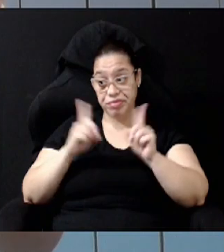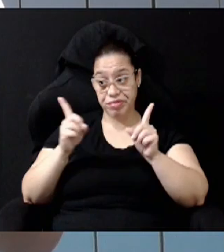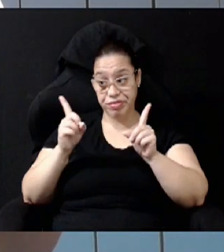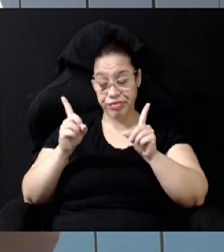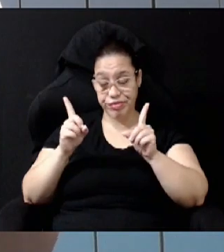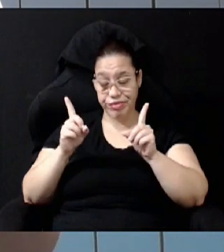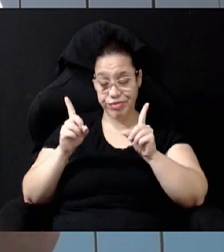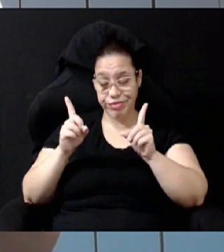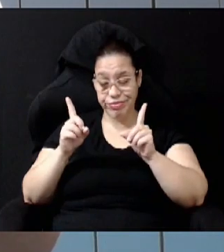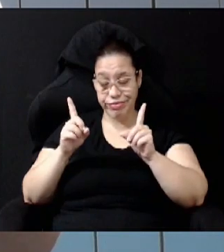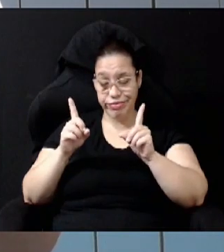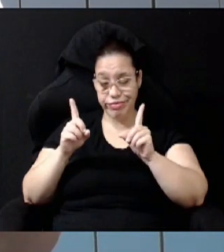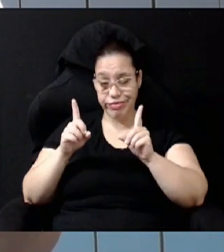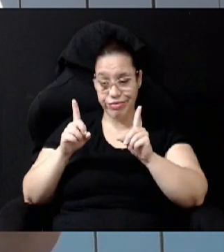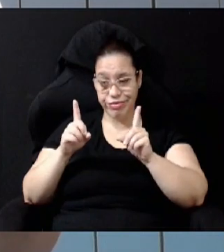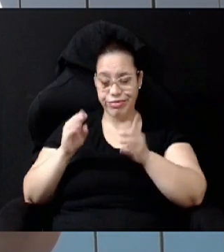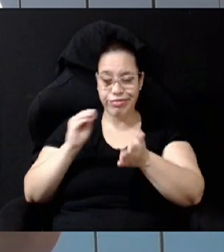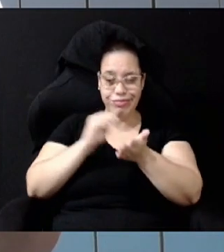acho que faltou